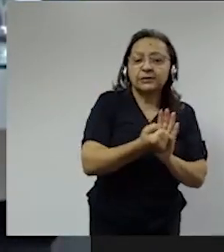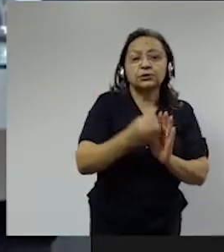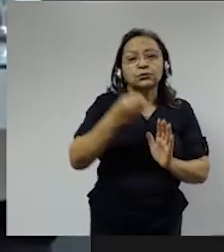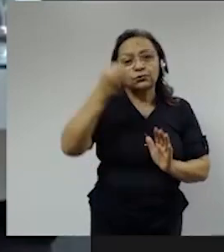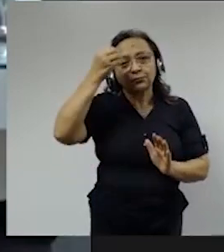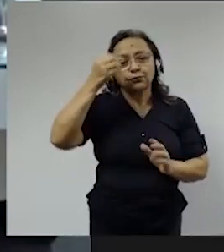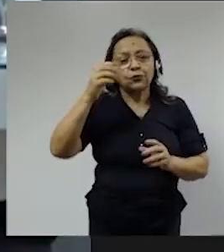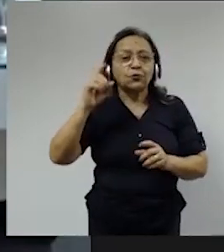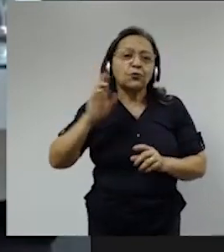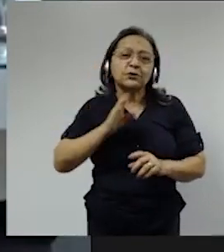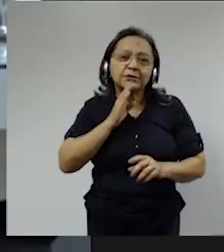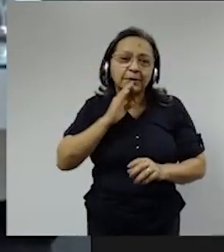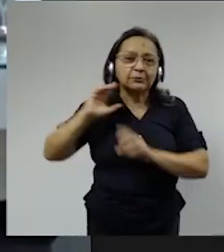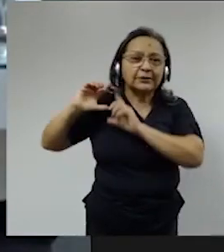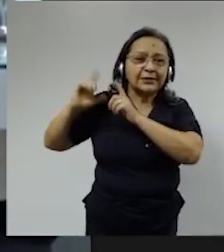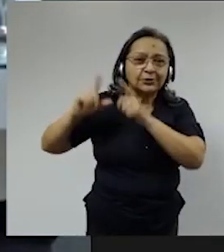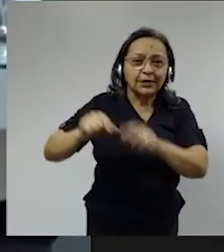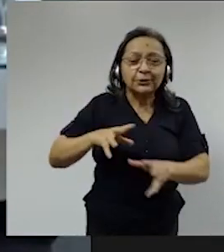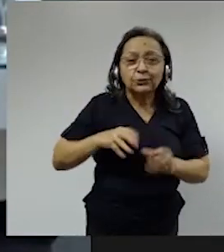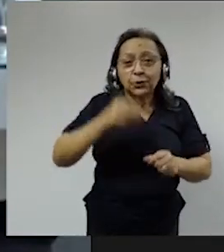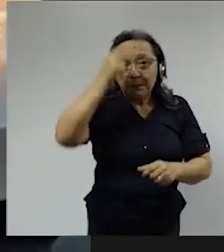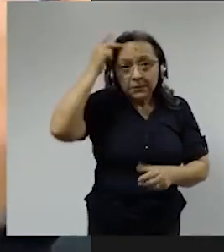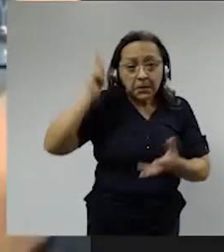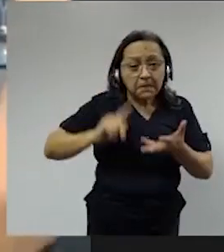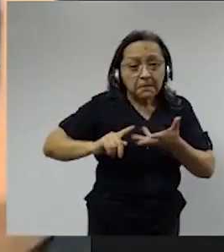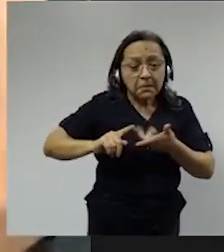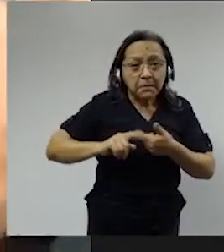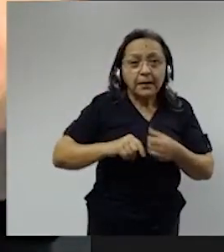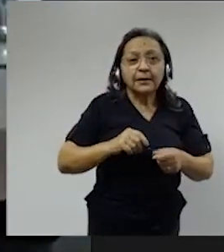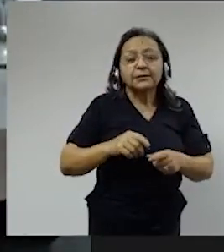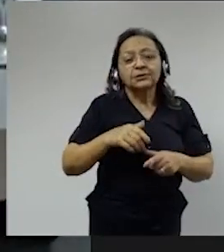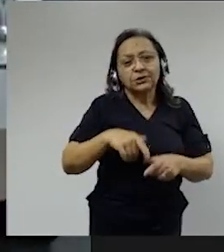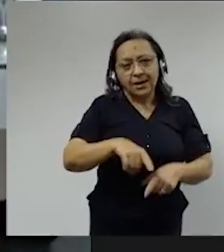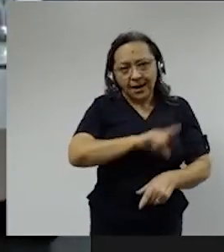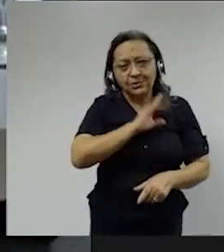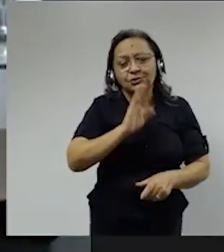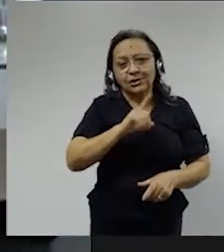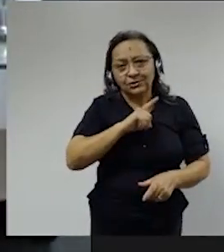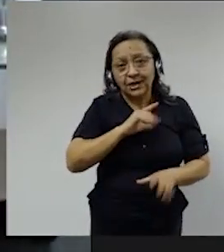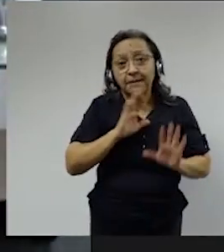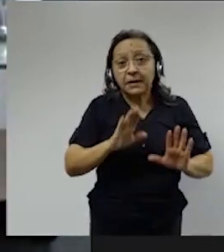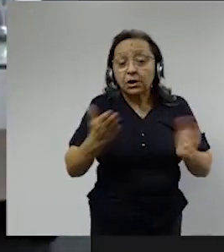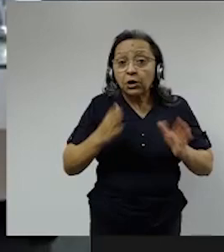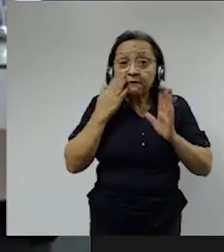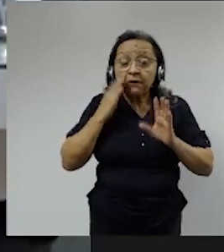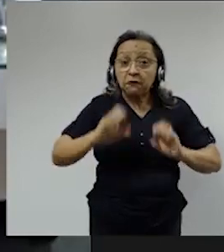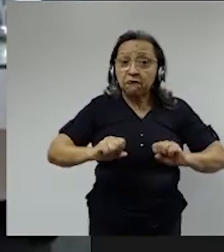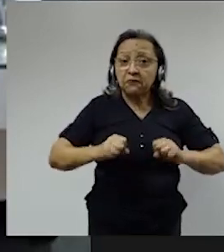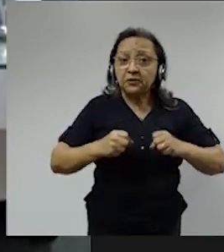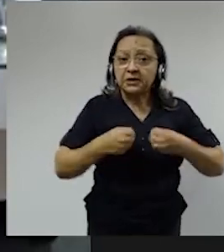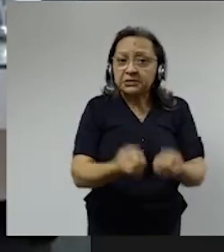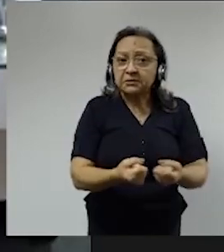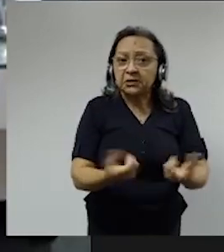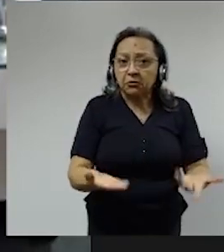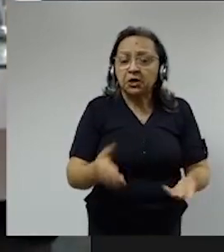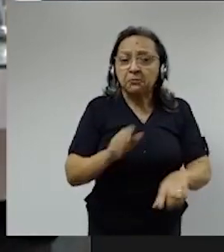tradicionais, todo mundo conversando. Isso a gente já tinha no Trade Dress, mas a gente vê um fortalecimento disso na